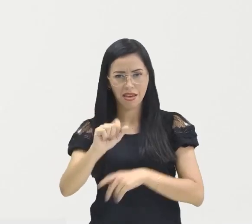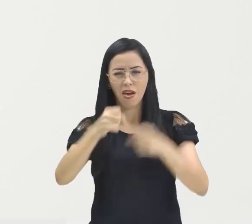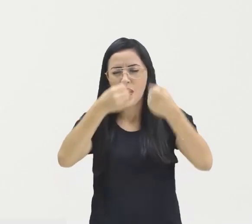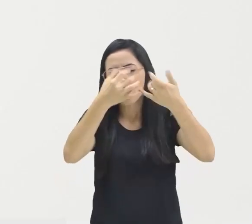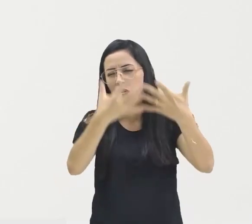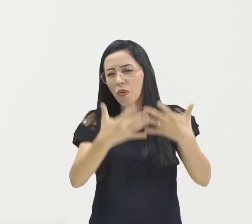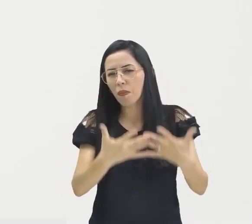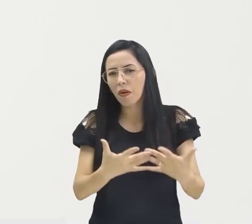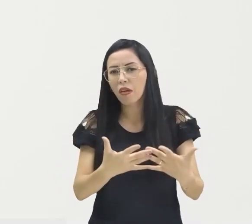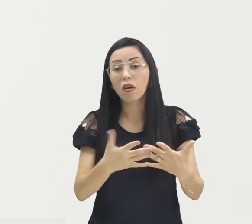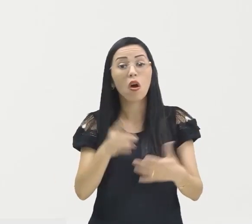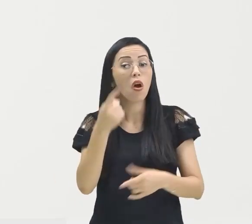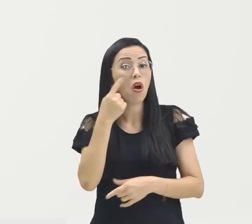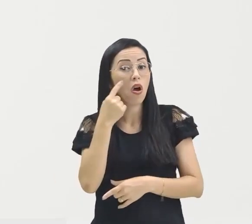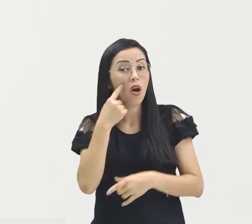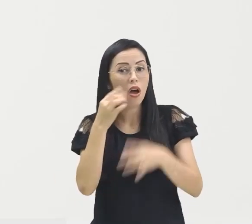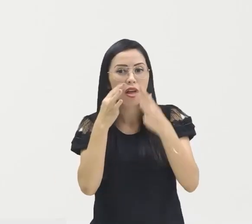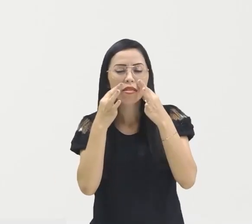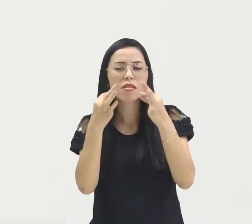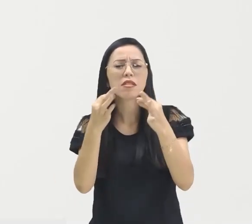perguntas sobre ele depois.